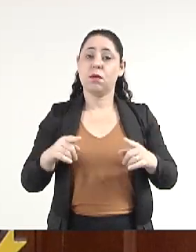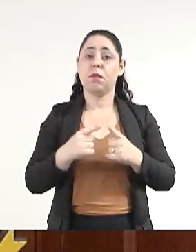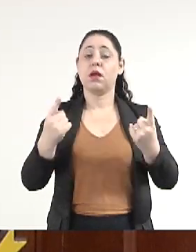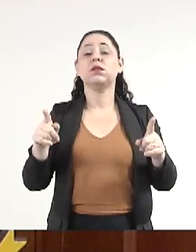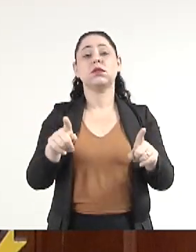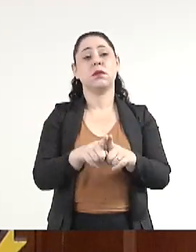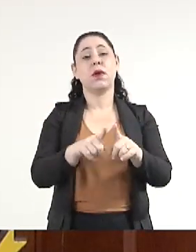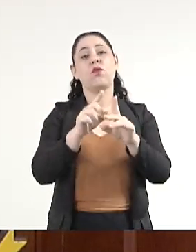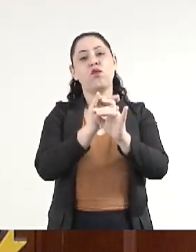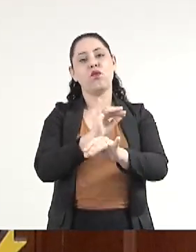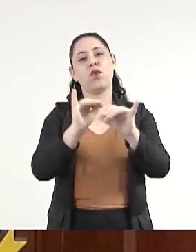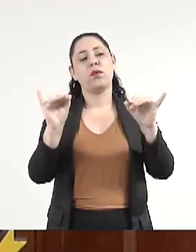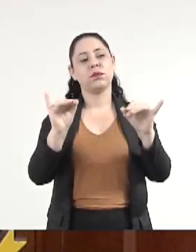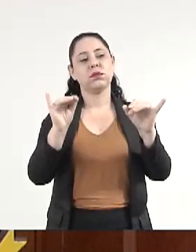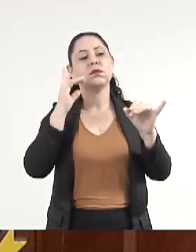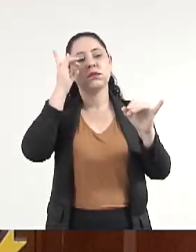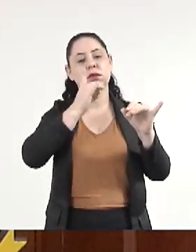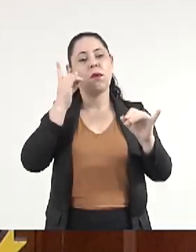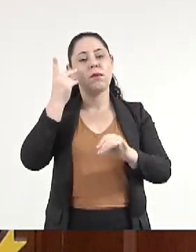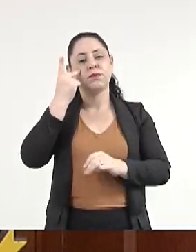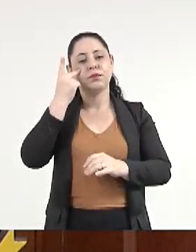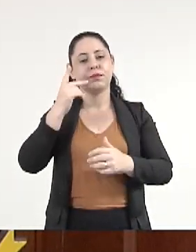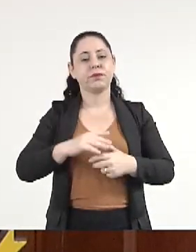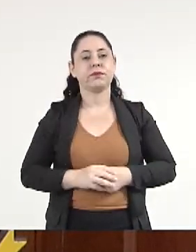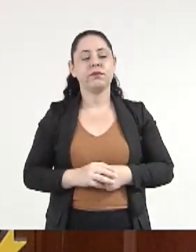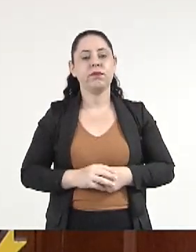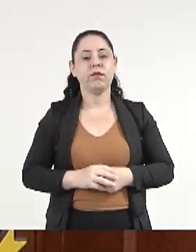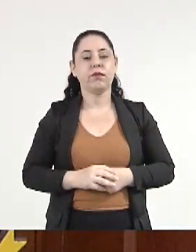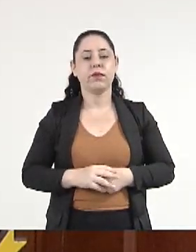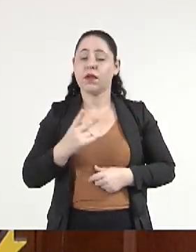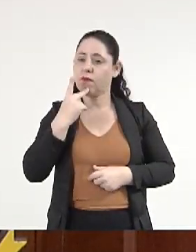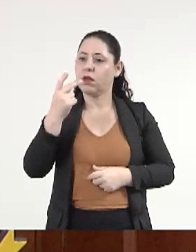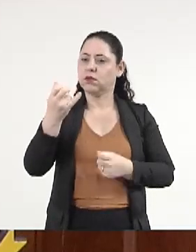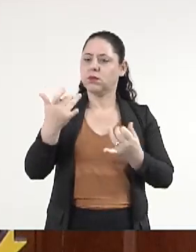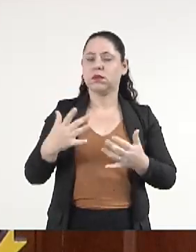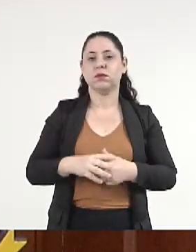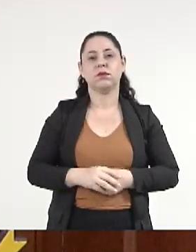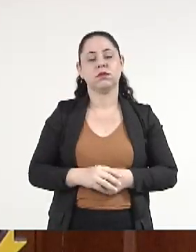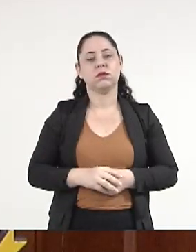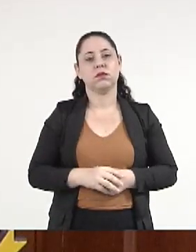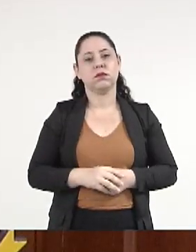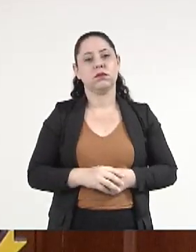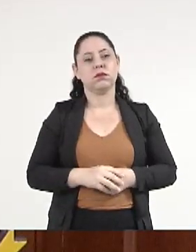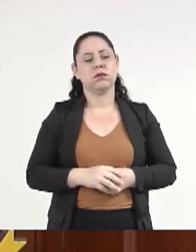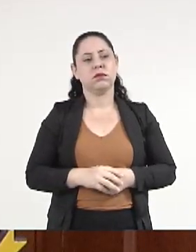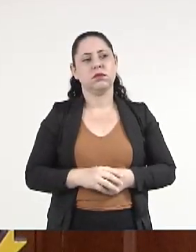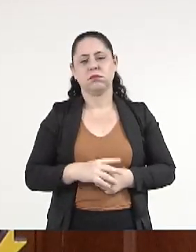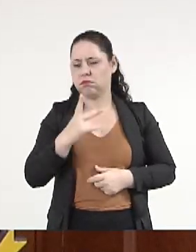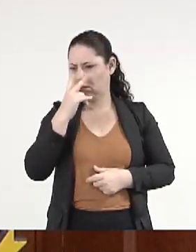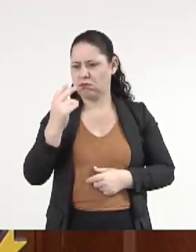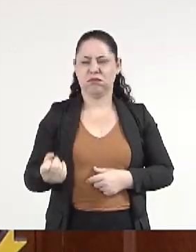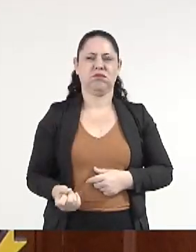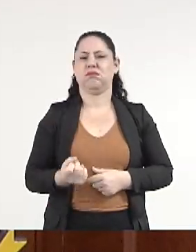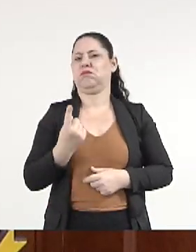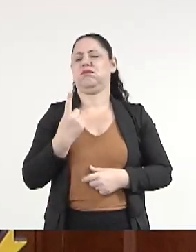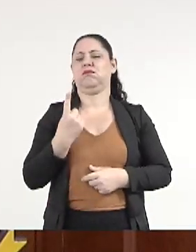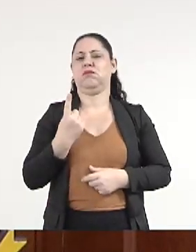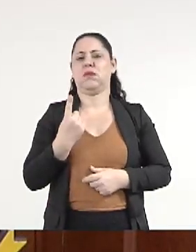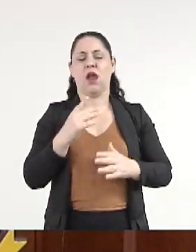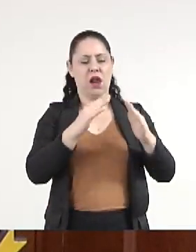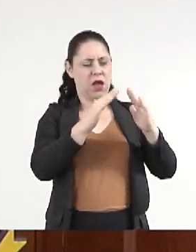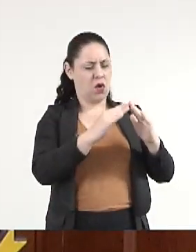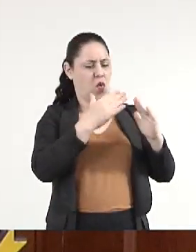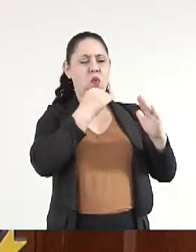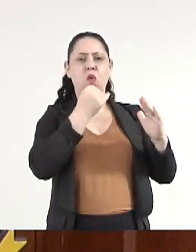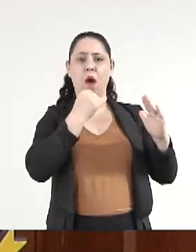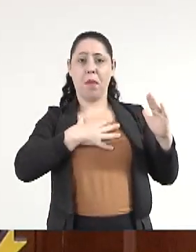também dar um dado aqui, deputado Pedro Kemp, já abro para que o senhor se manifeste, que muito estranhamente a casa do homem